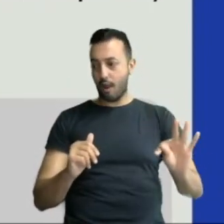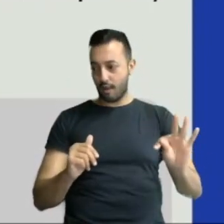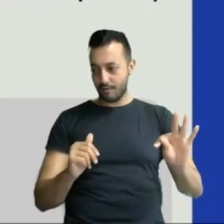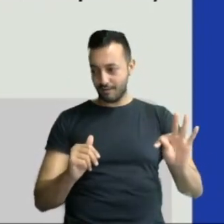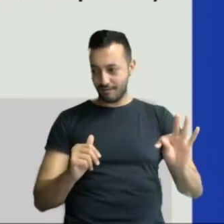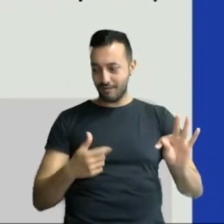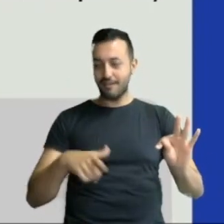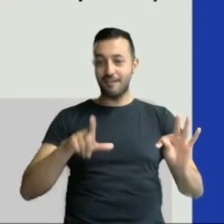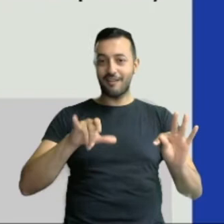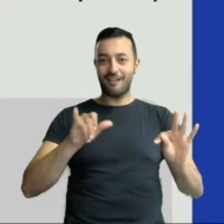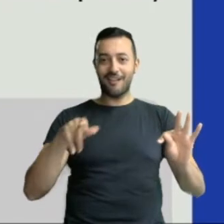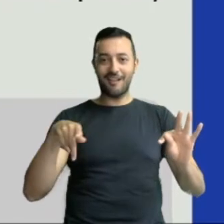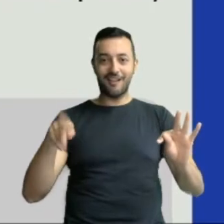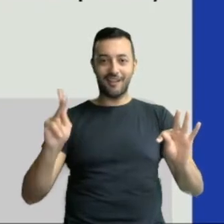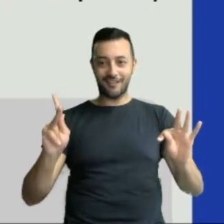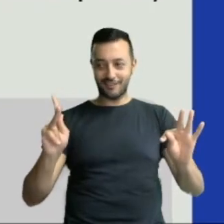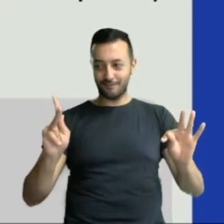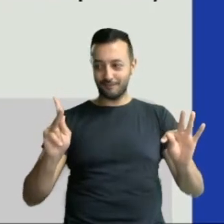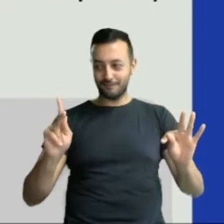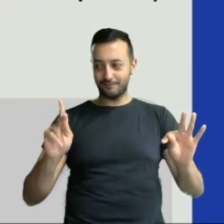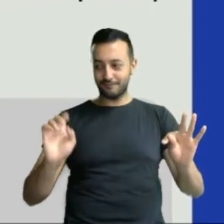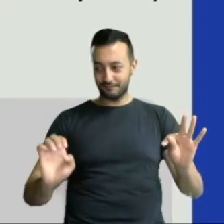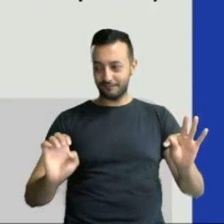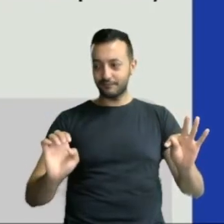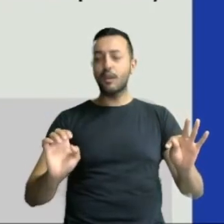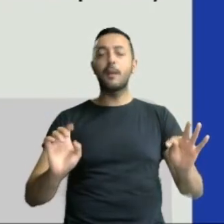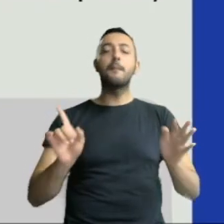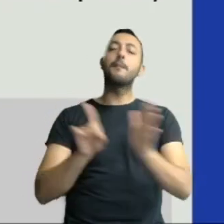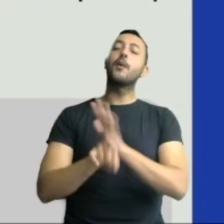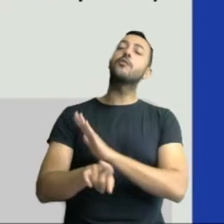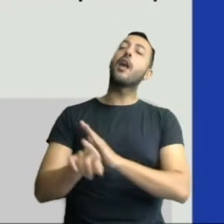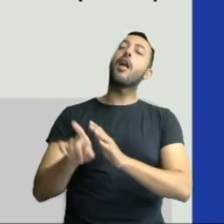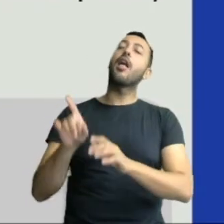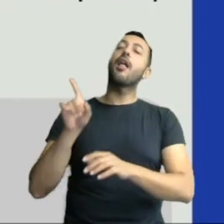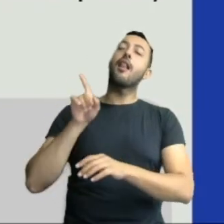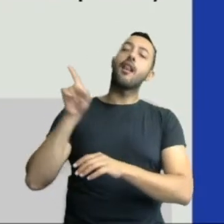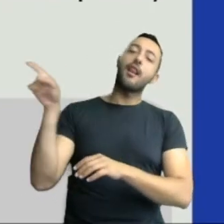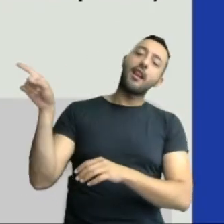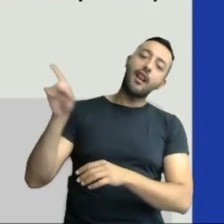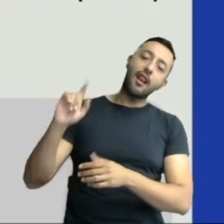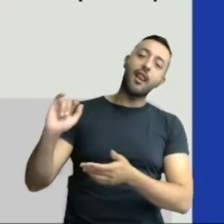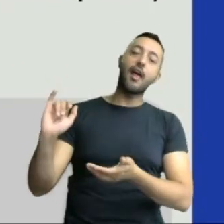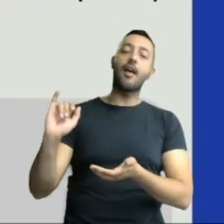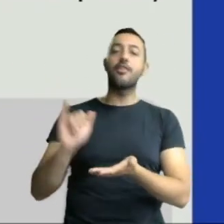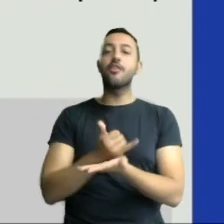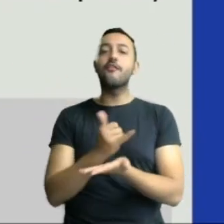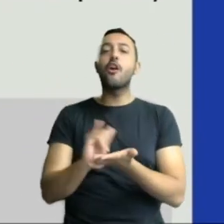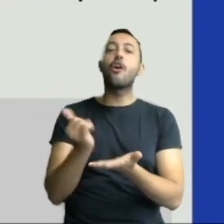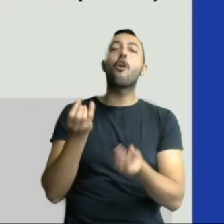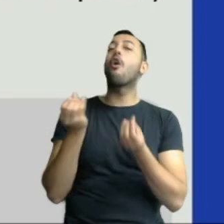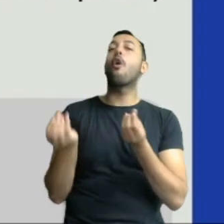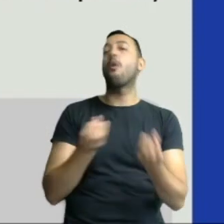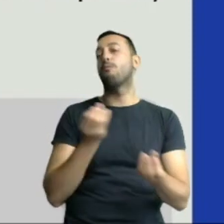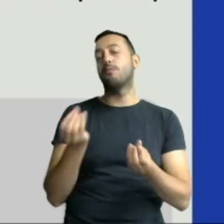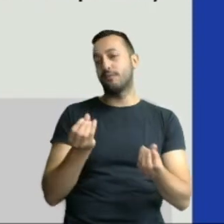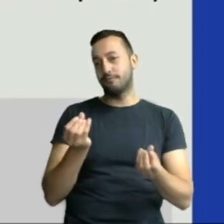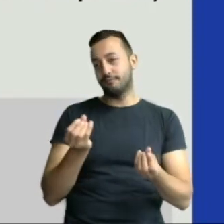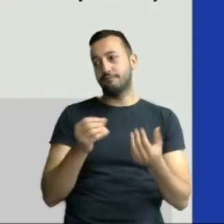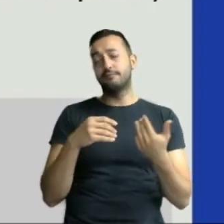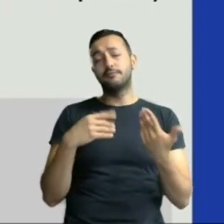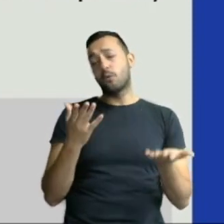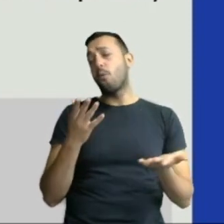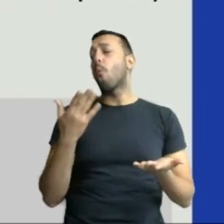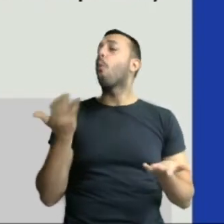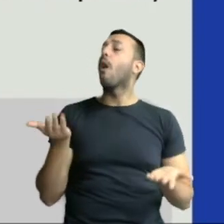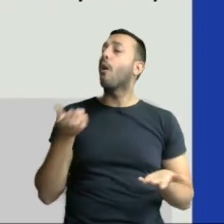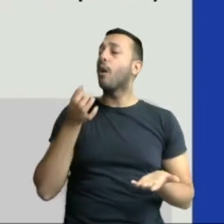New York like? Como é Nova York? Então, eu estou perguntando como foi, qual a